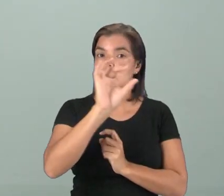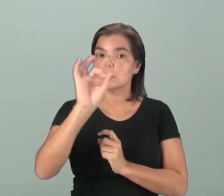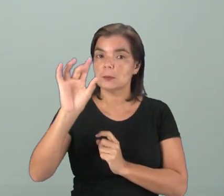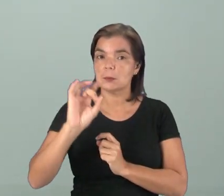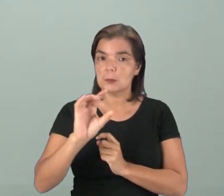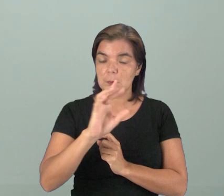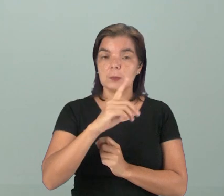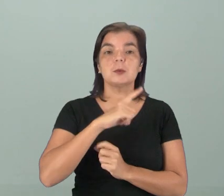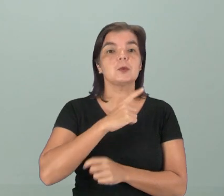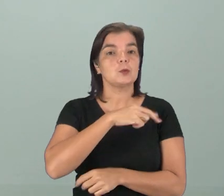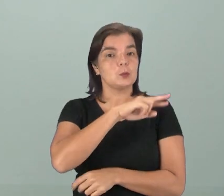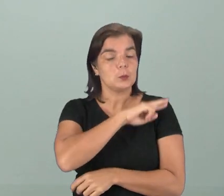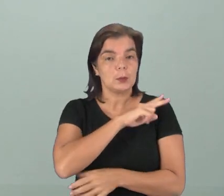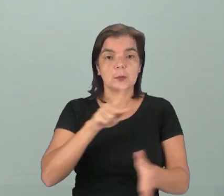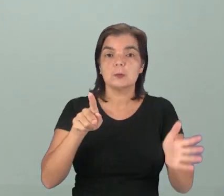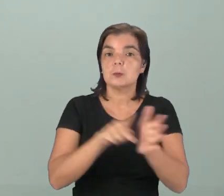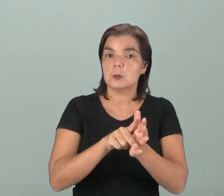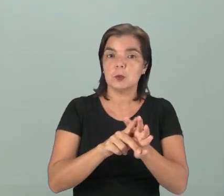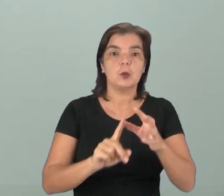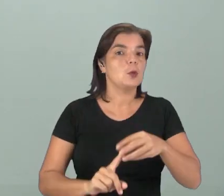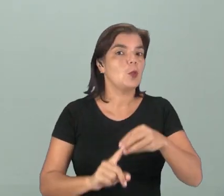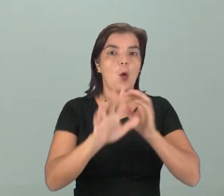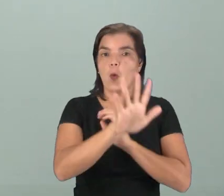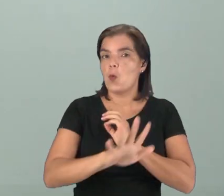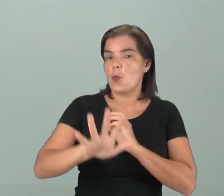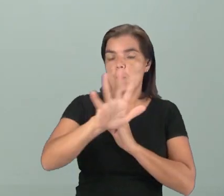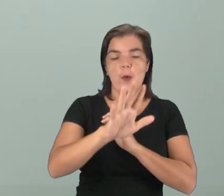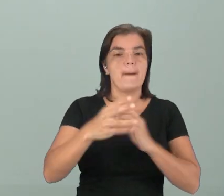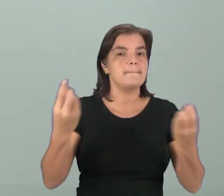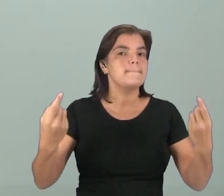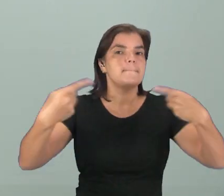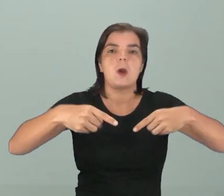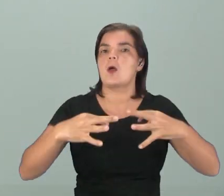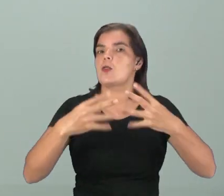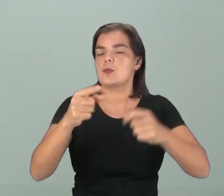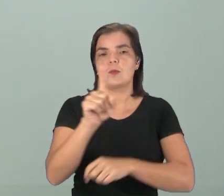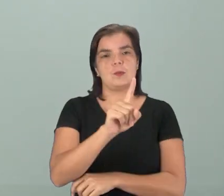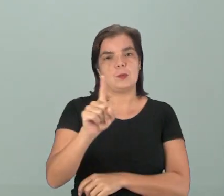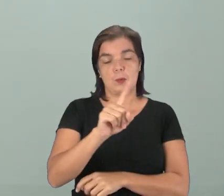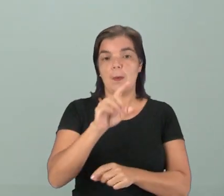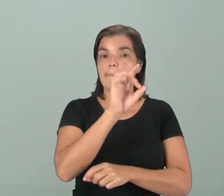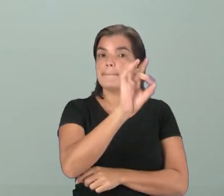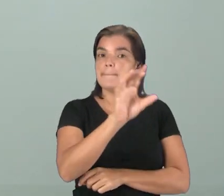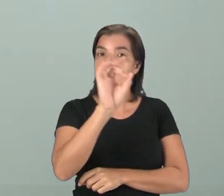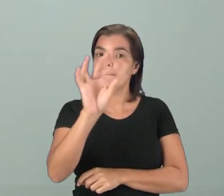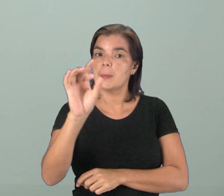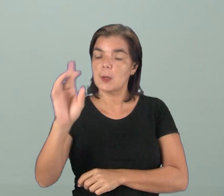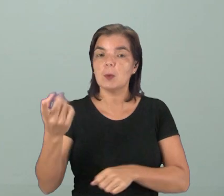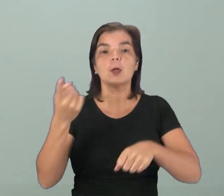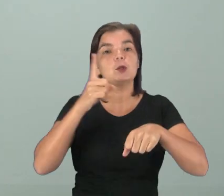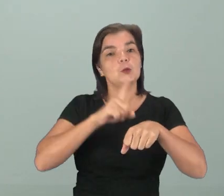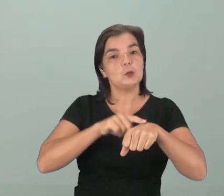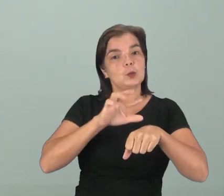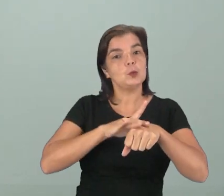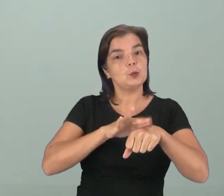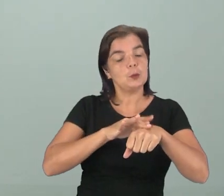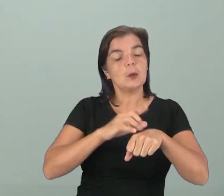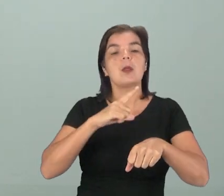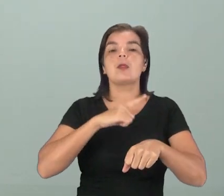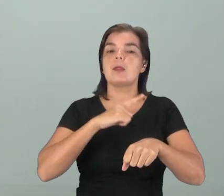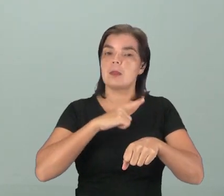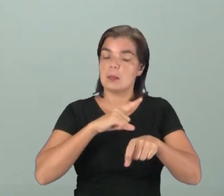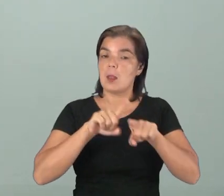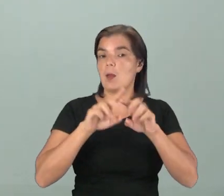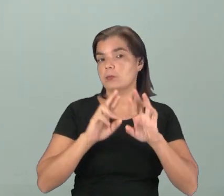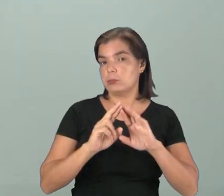ele tem uma ação específica, então não é um universal para tentar combater a tudo, não é. Para cada agente patogênico exige um